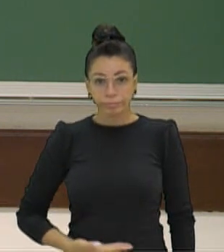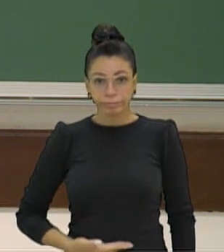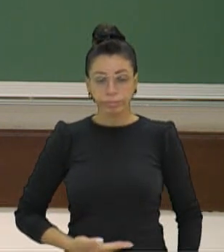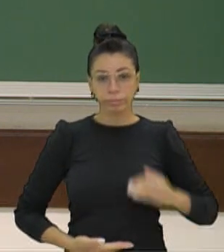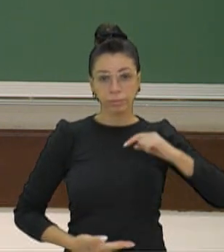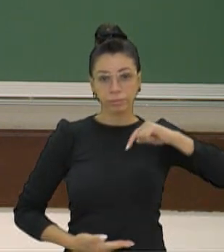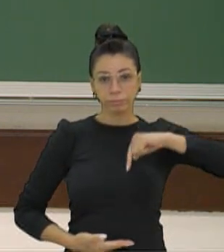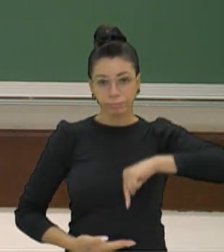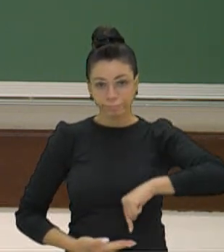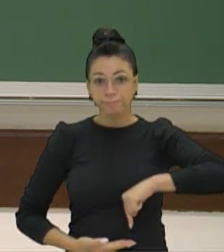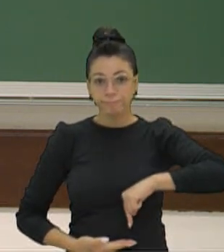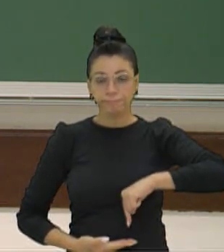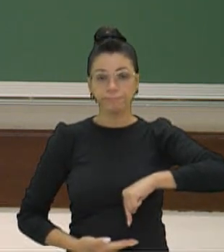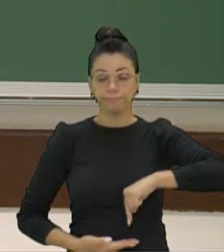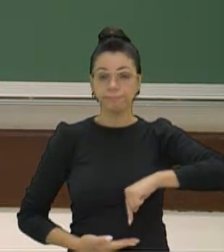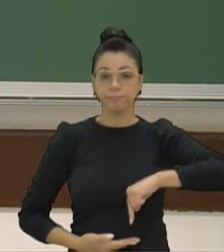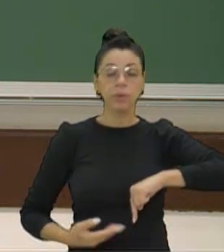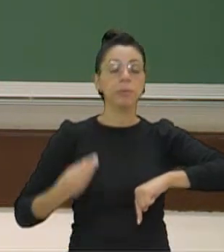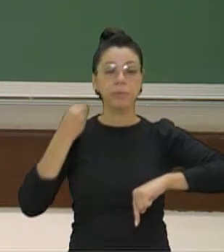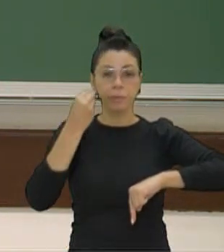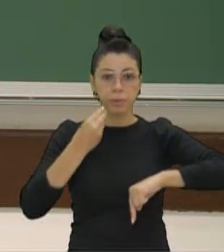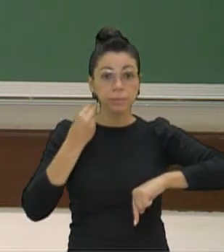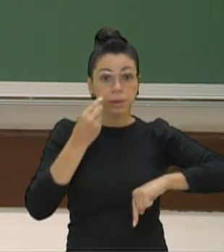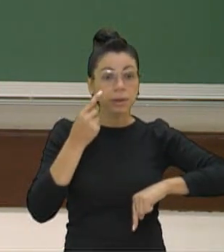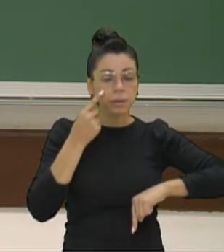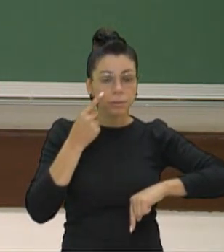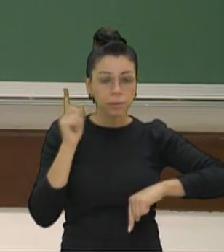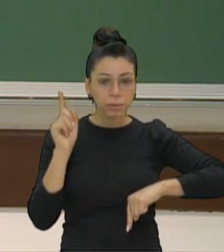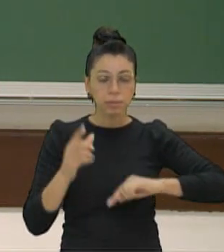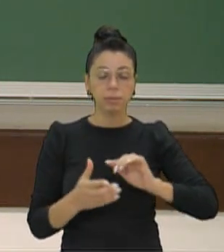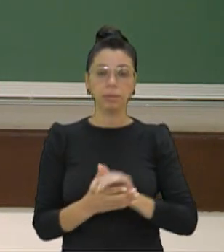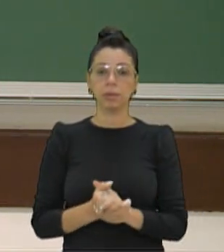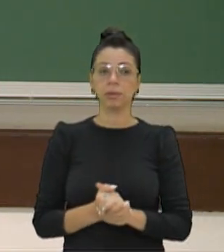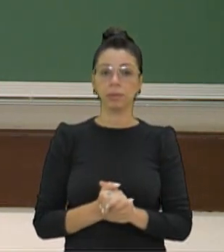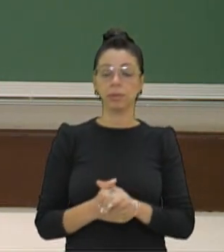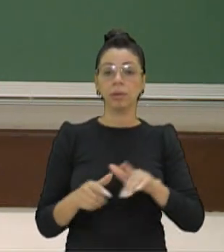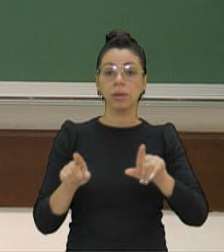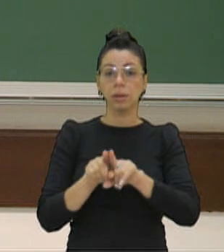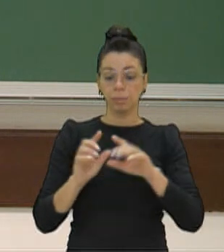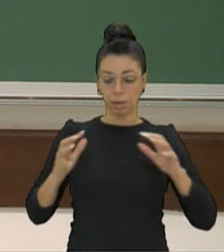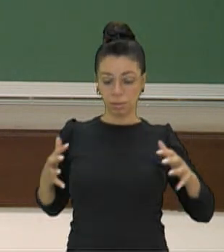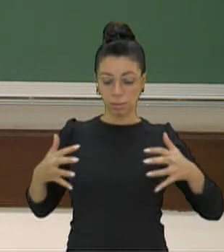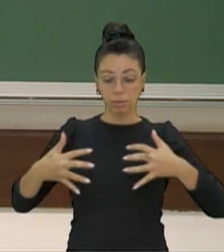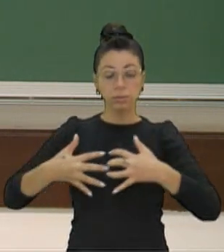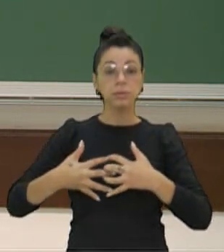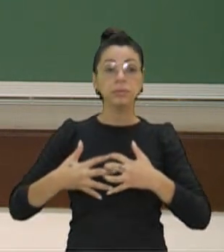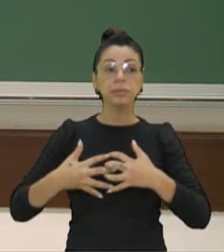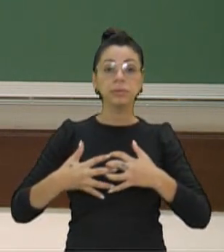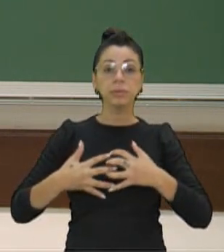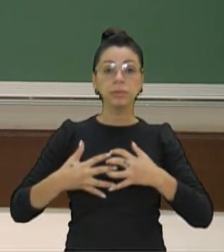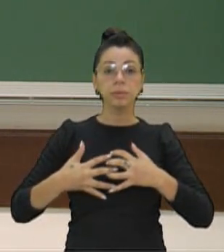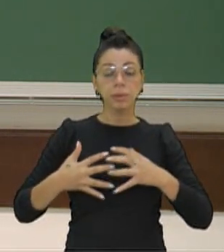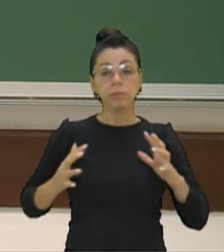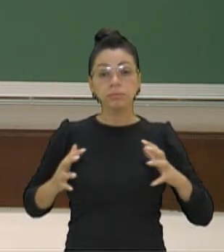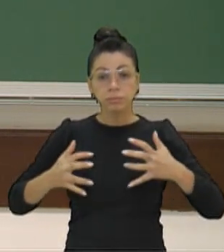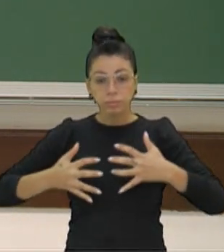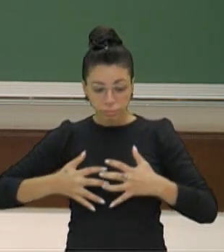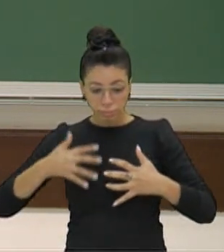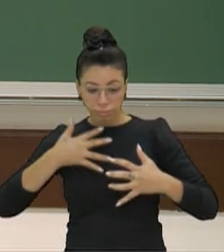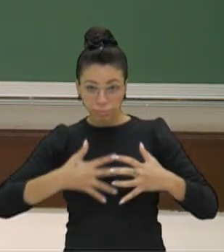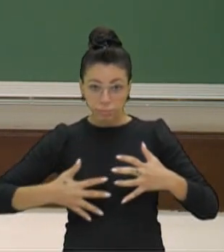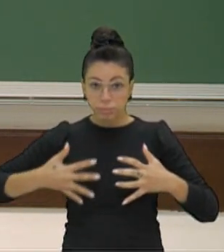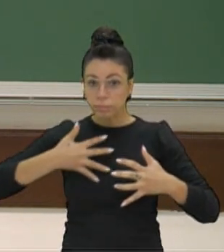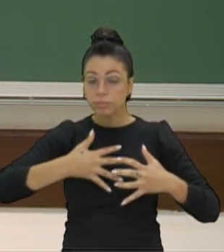gente viu no experimento. E quanto à nossa cavidade, a nossa caixa torácica, essa região do